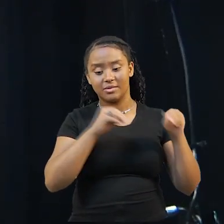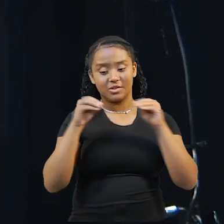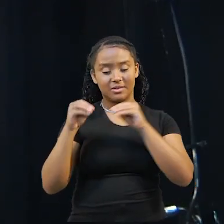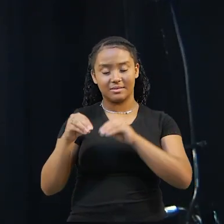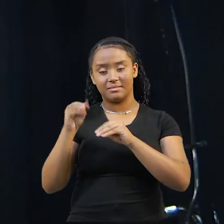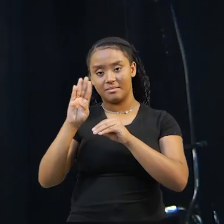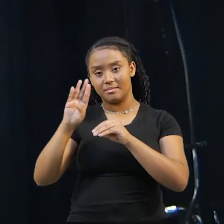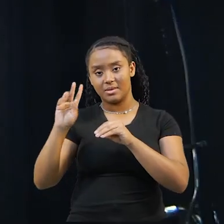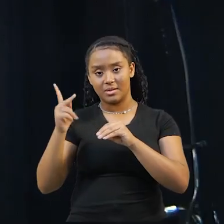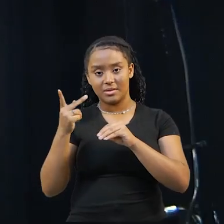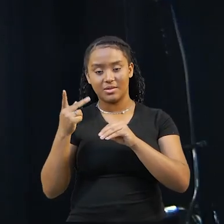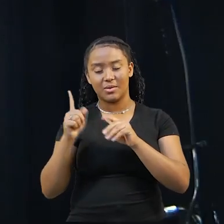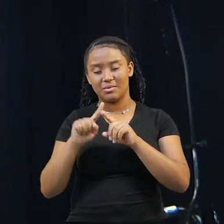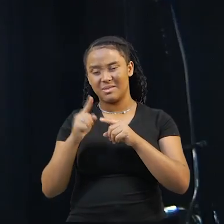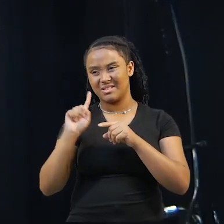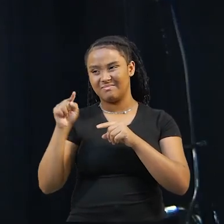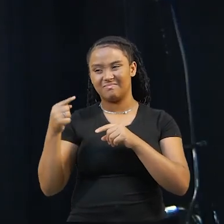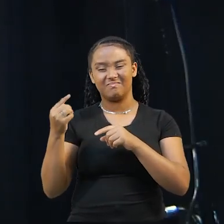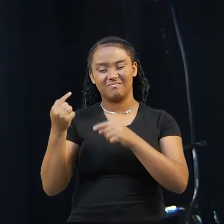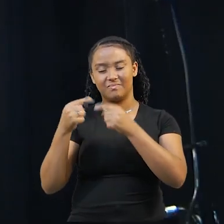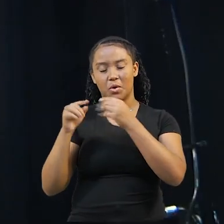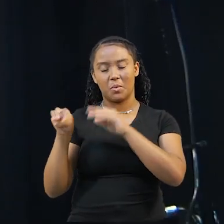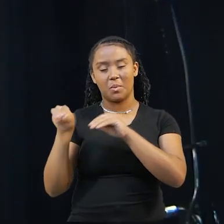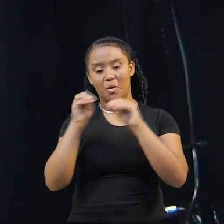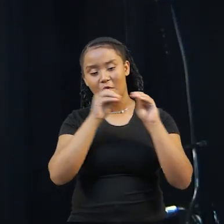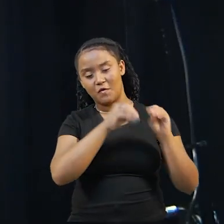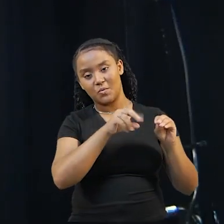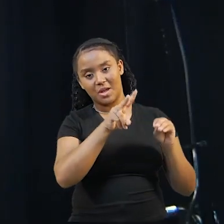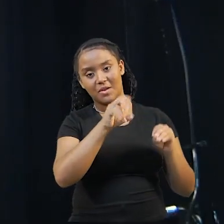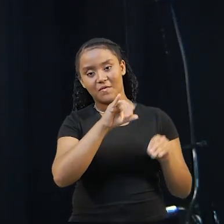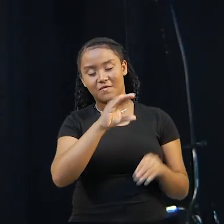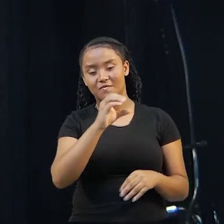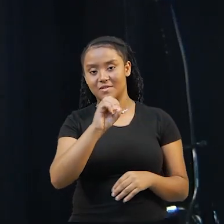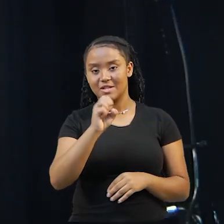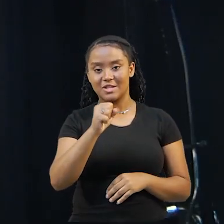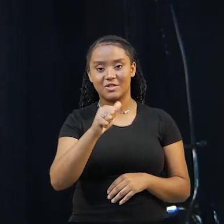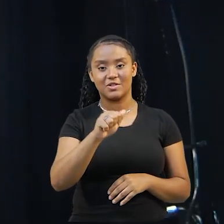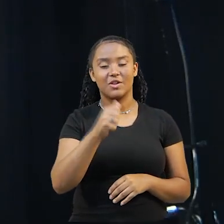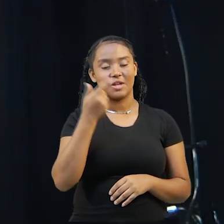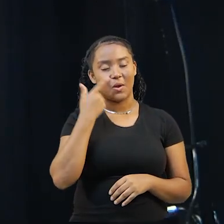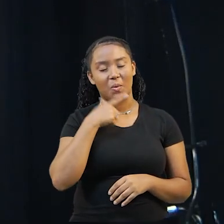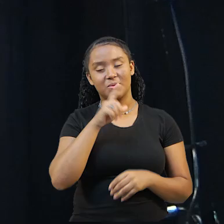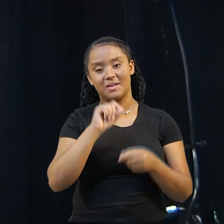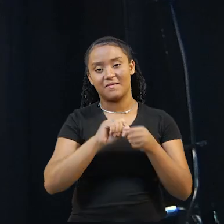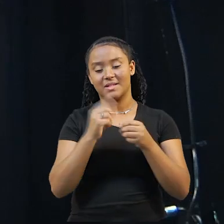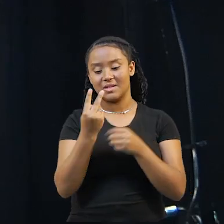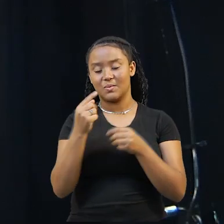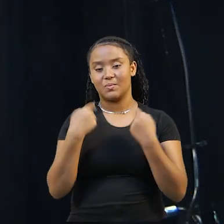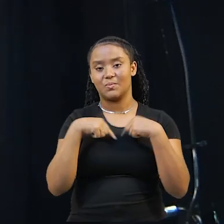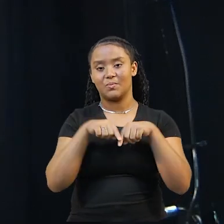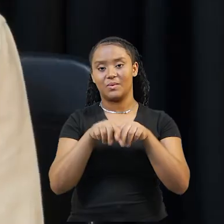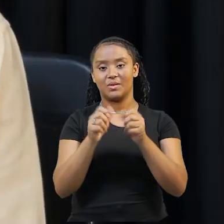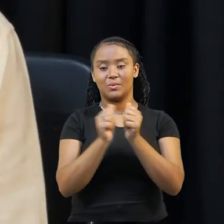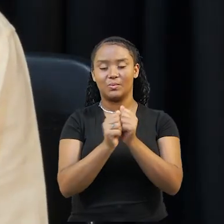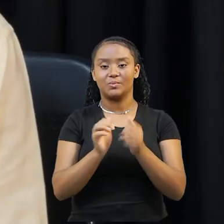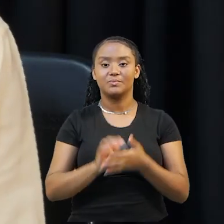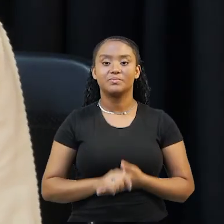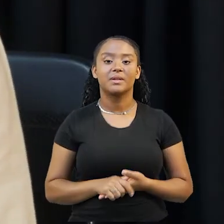para Viçosa para conseguir fazer o mestrado lá e conseguir conciliar as duas coisas.